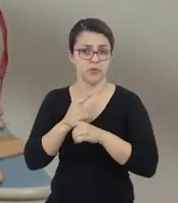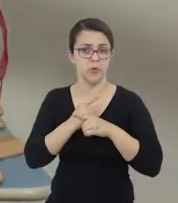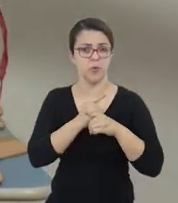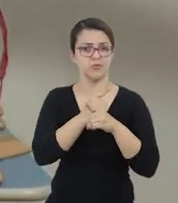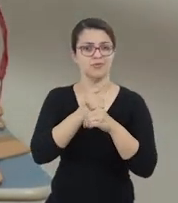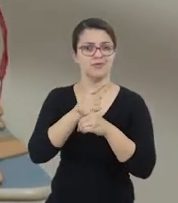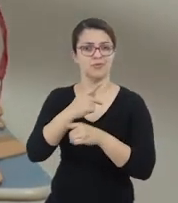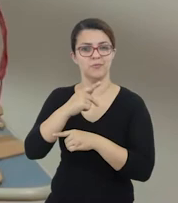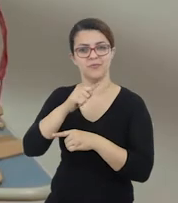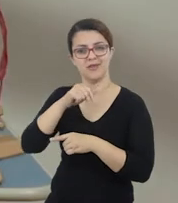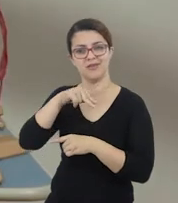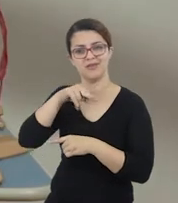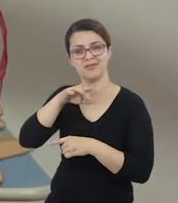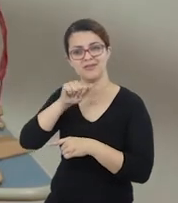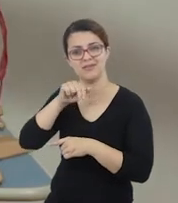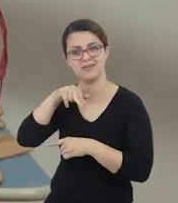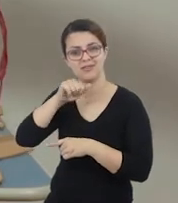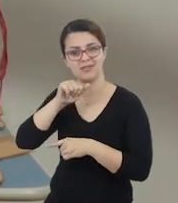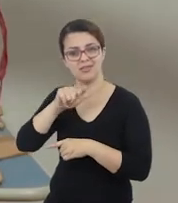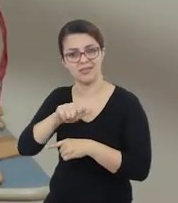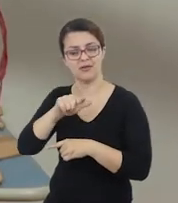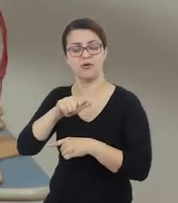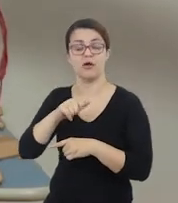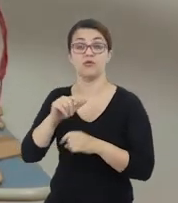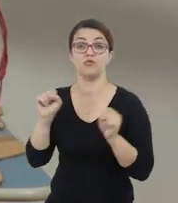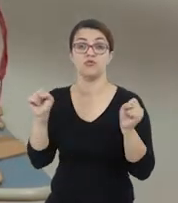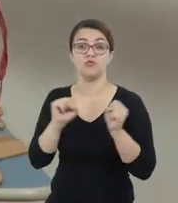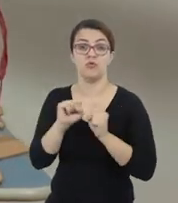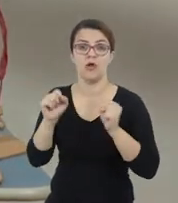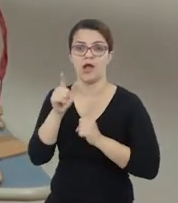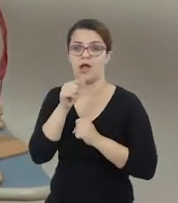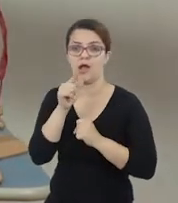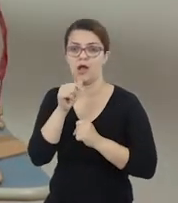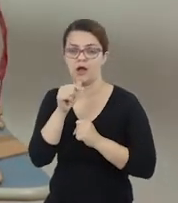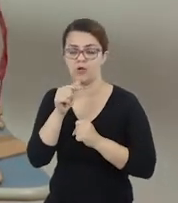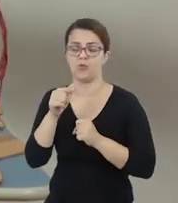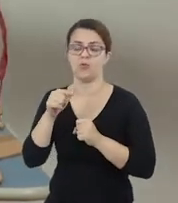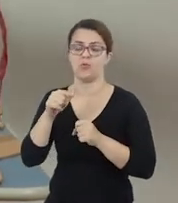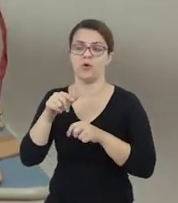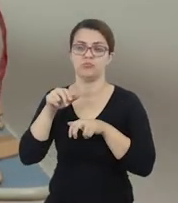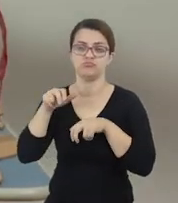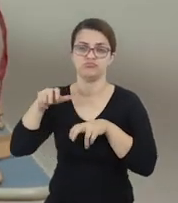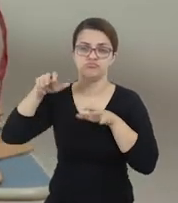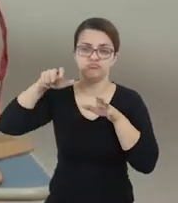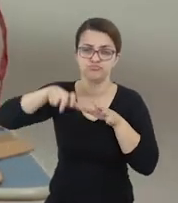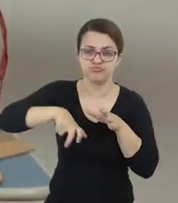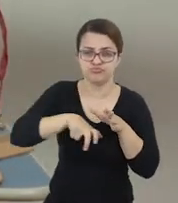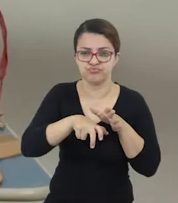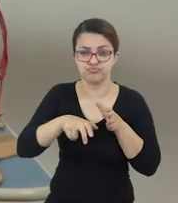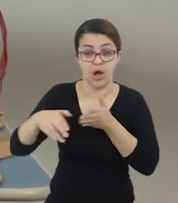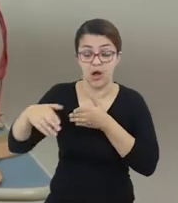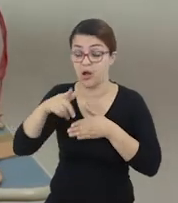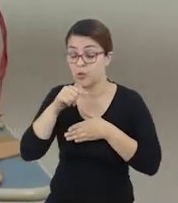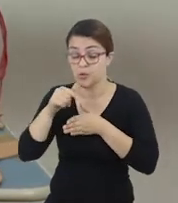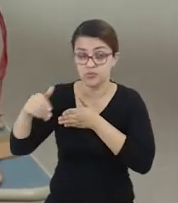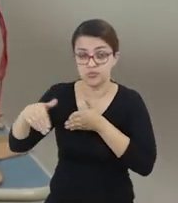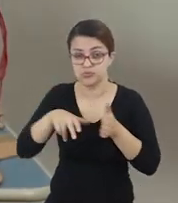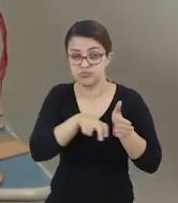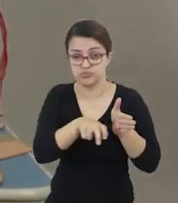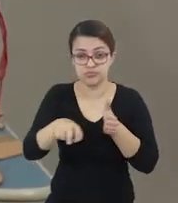Pantanal. Ela gosta de água, ela nada muito bem. E a mordida dela, ela é tão poderosa que ela chega